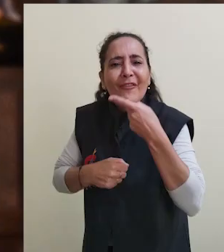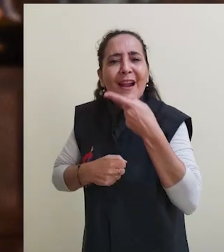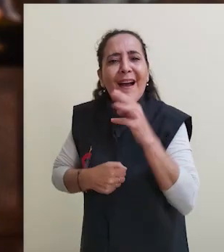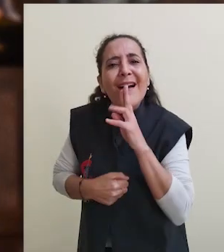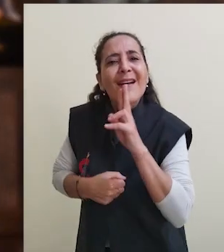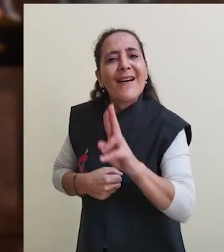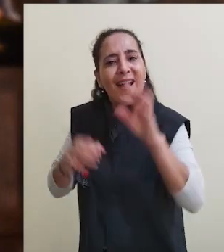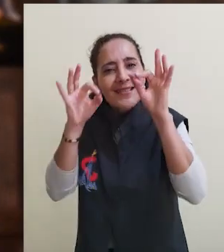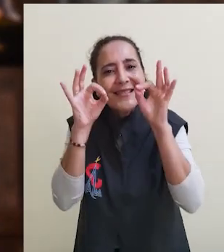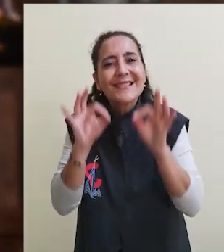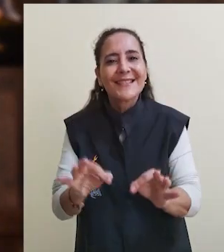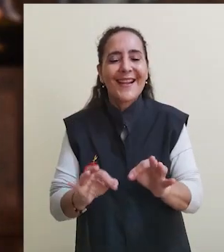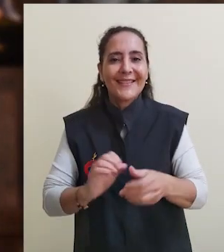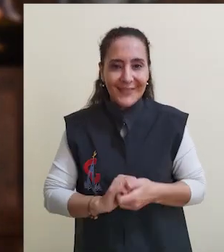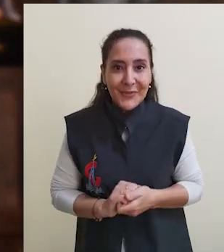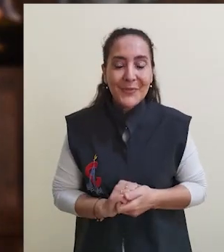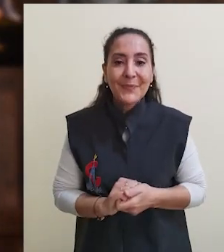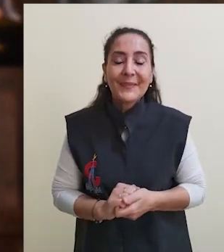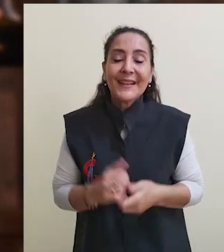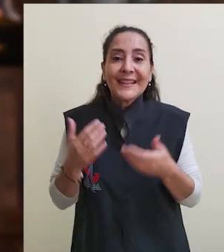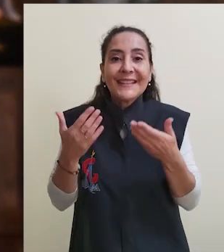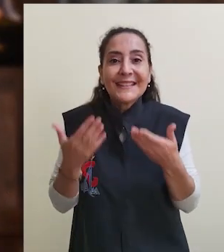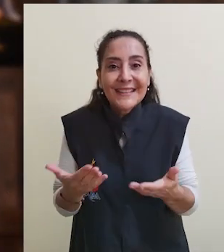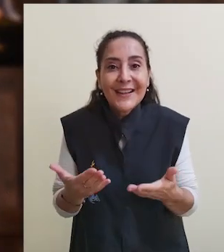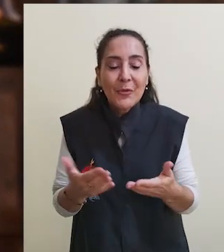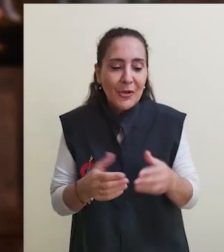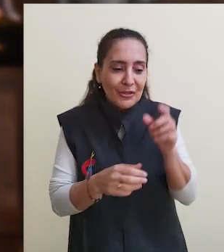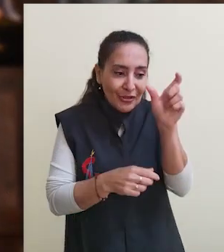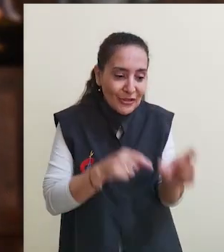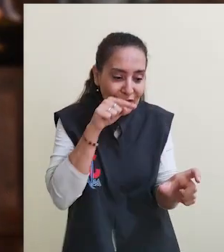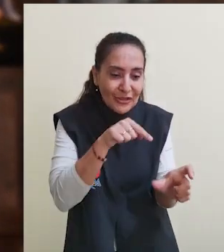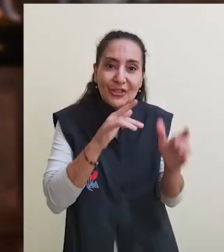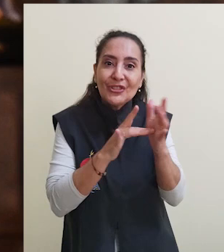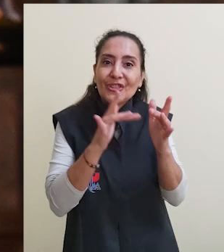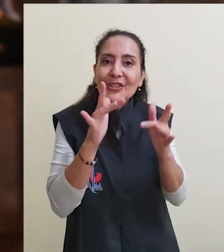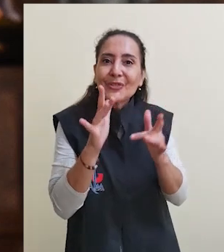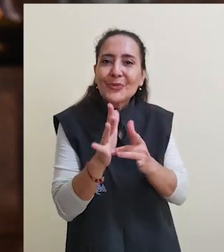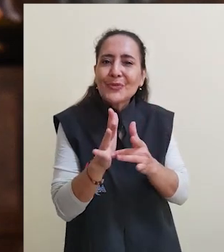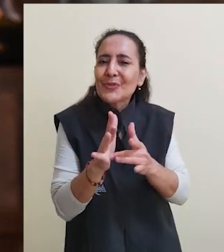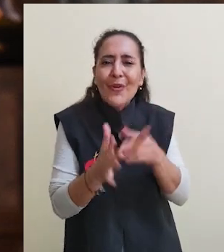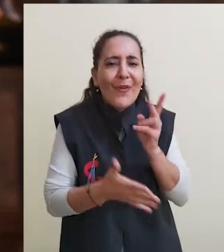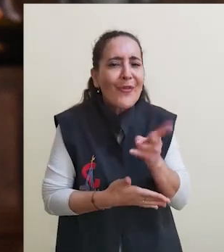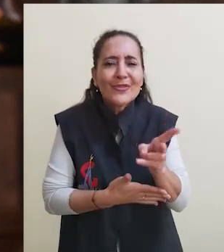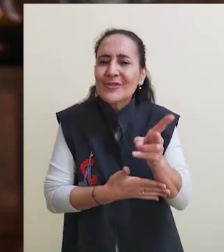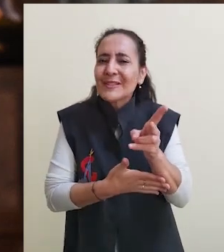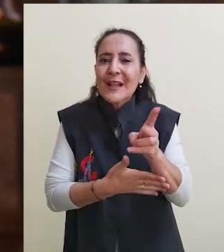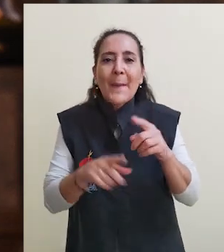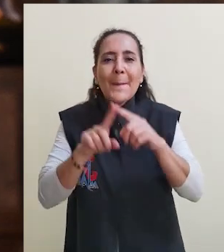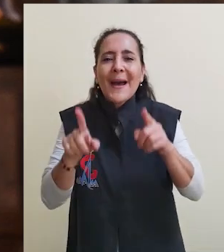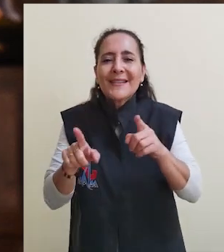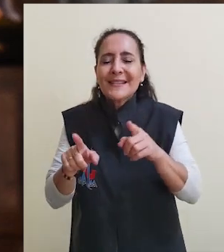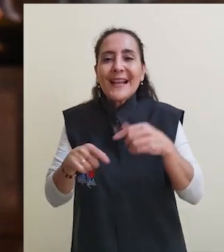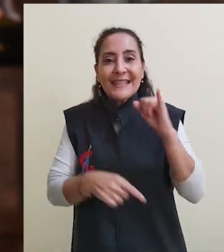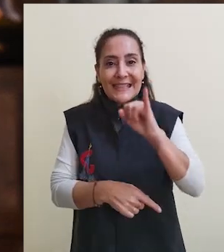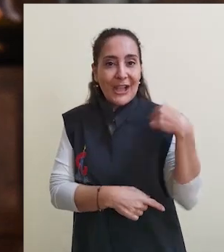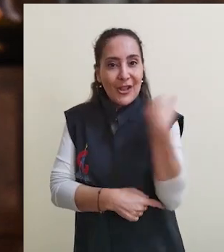então, se Pedro acerta ou erra a resposta, isso não muda Jesus, mas ao acertar a resposta,